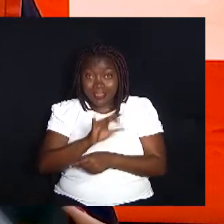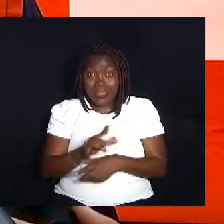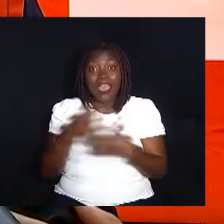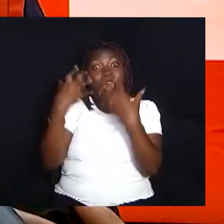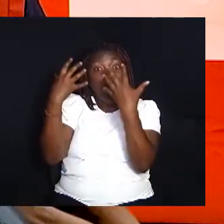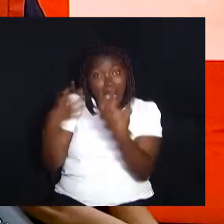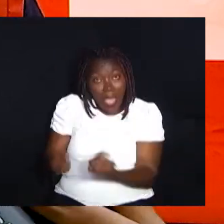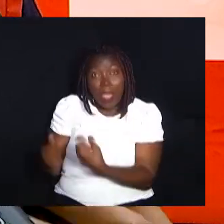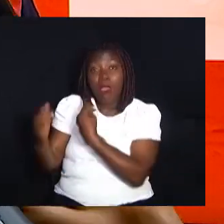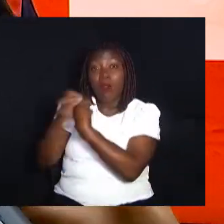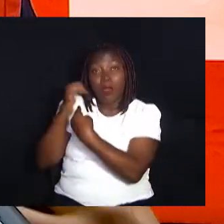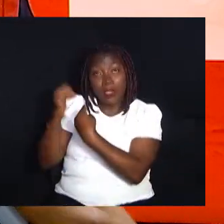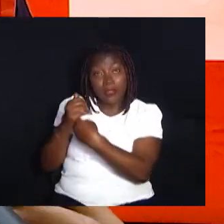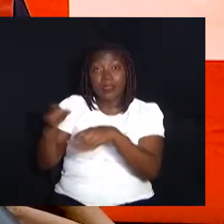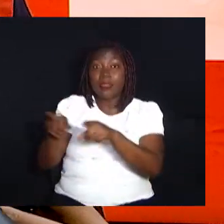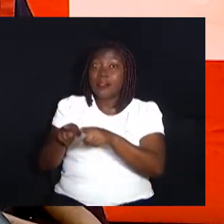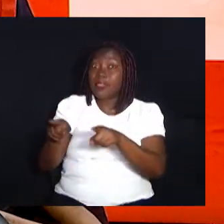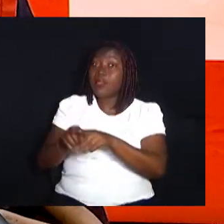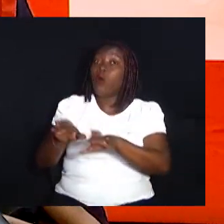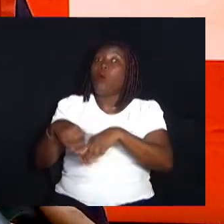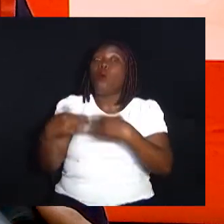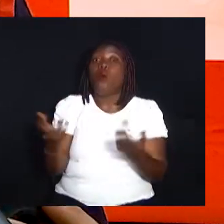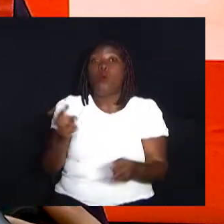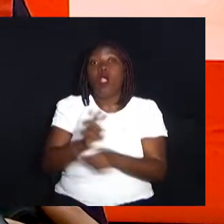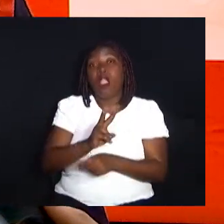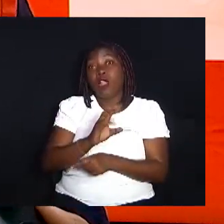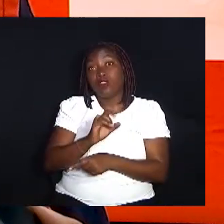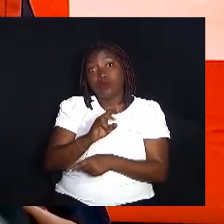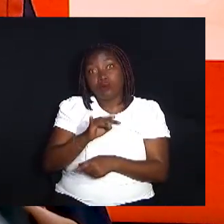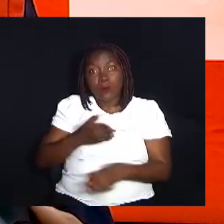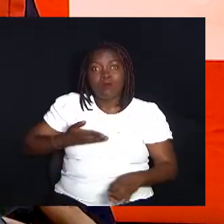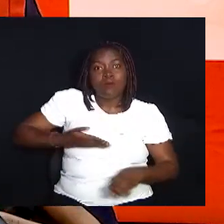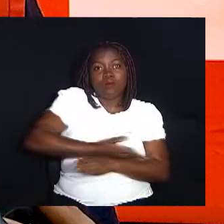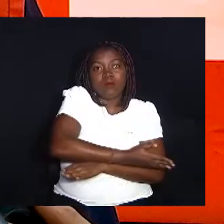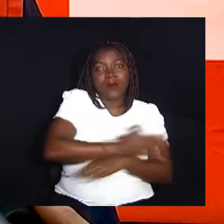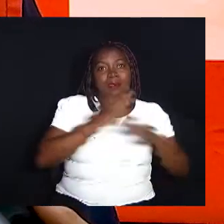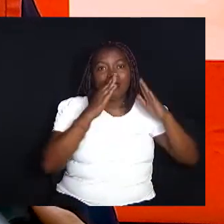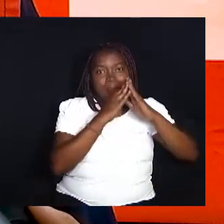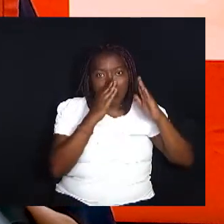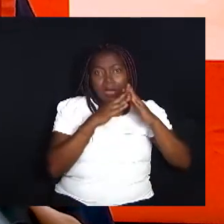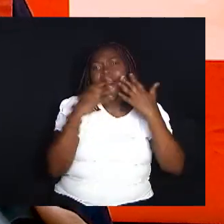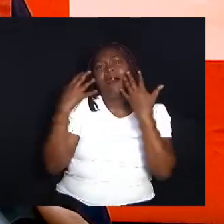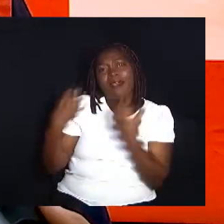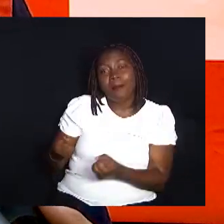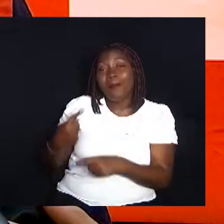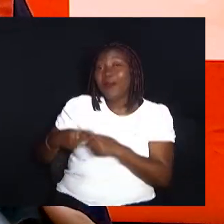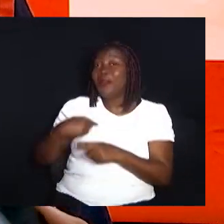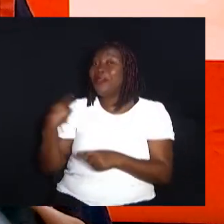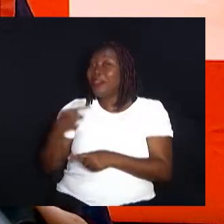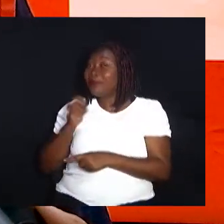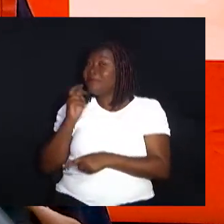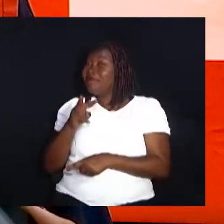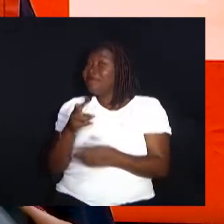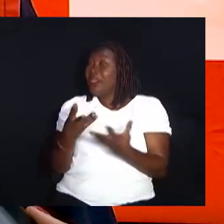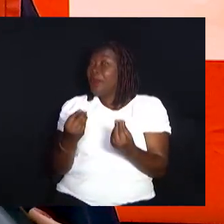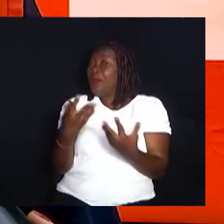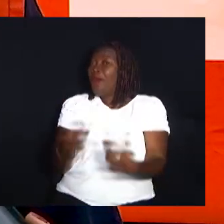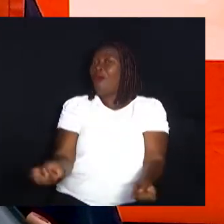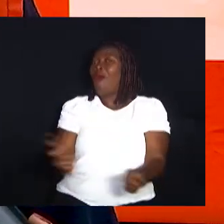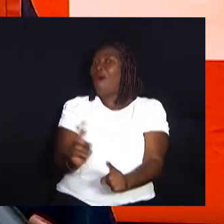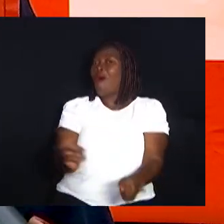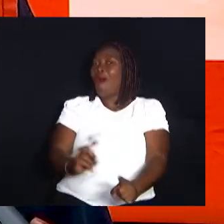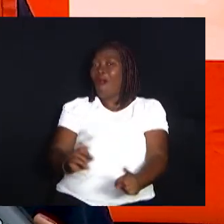são emitidos pela defesa civil recebam as orientações também quando a defesa civil faz uma interdição do imóvel elas